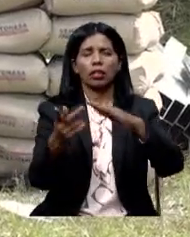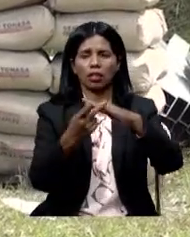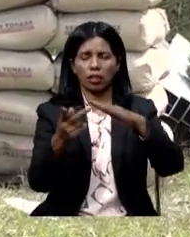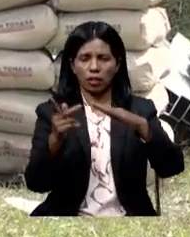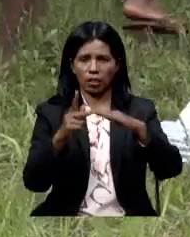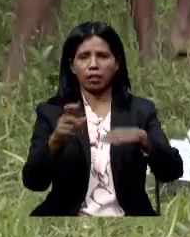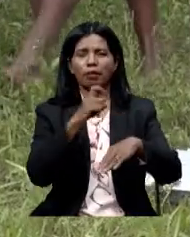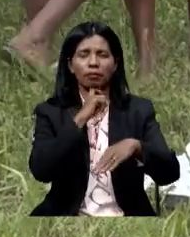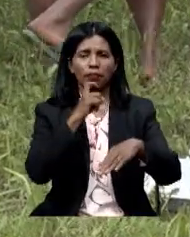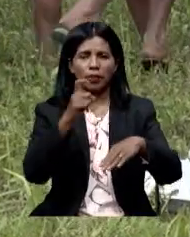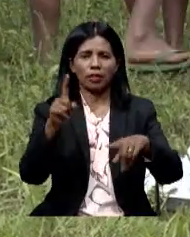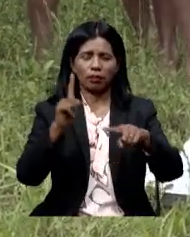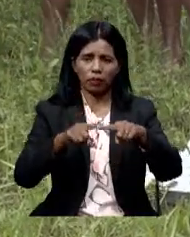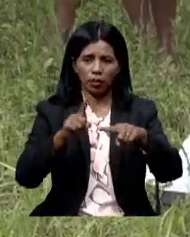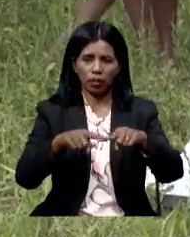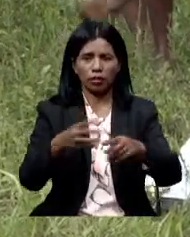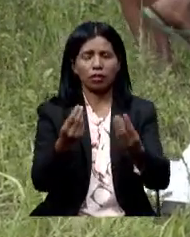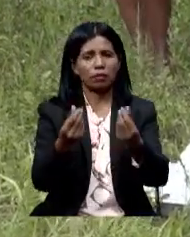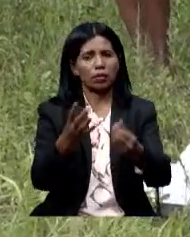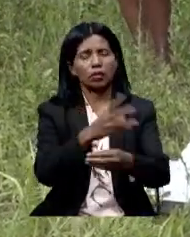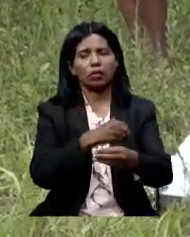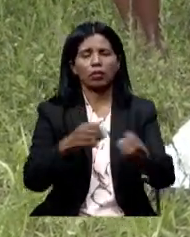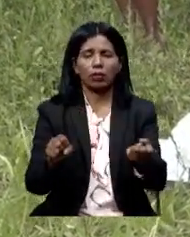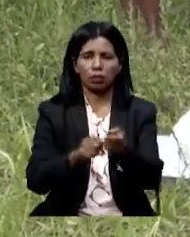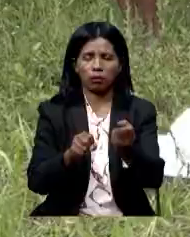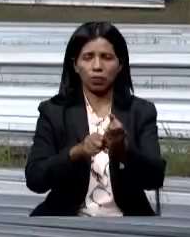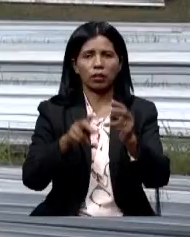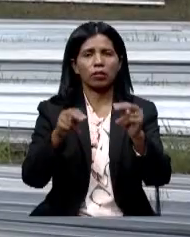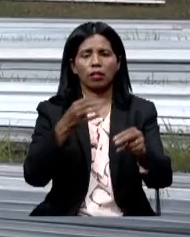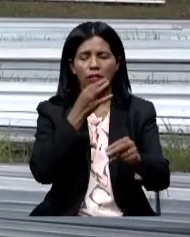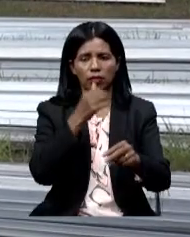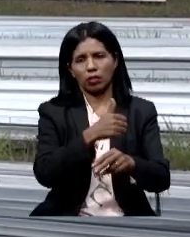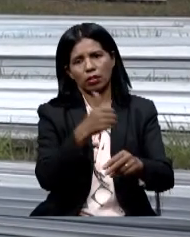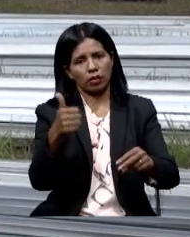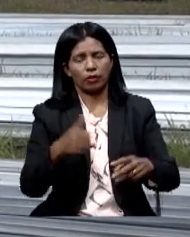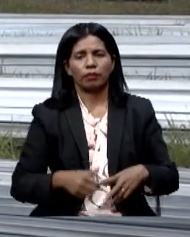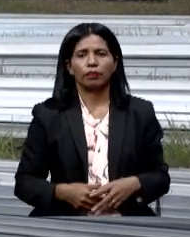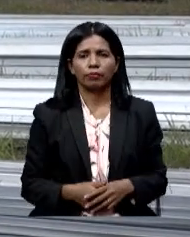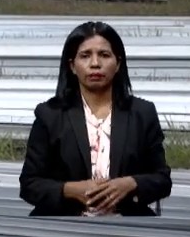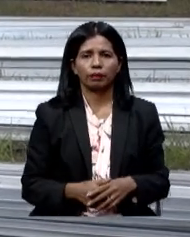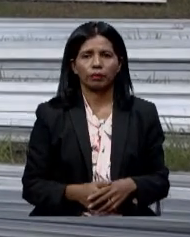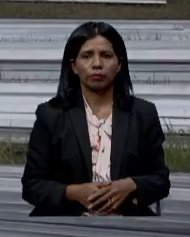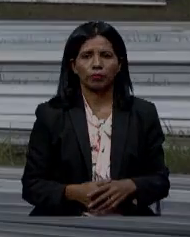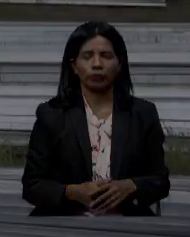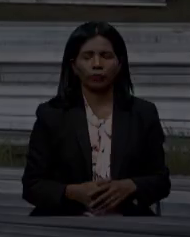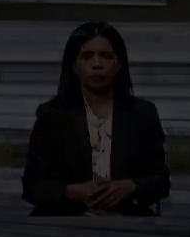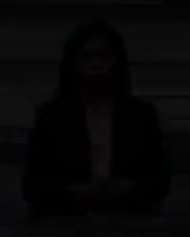Besi, Prego, Cimente, nomos apoia necessidade básica Sira Seluk. João Bosco Dias, Rafael Reis, Tiemen.